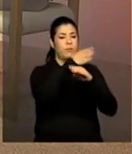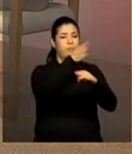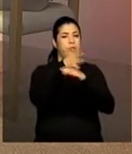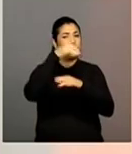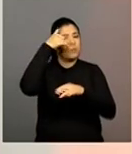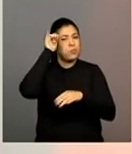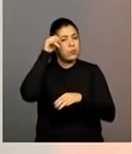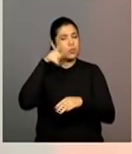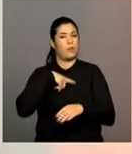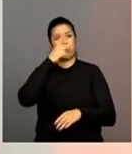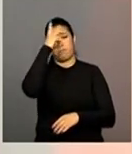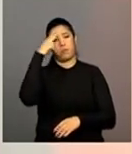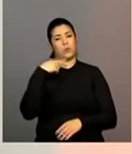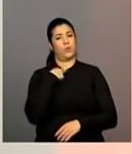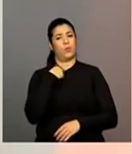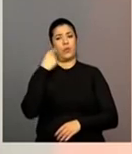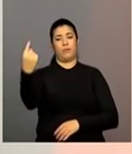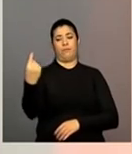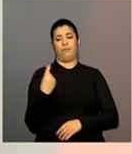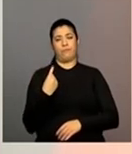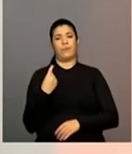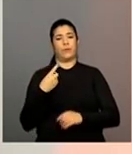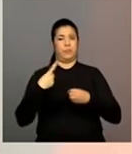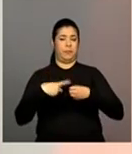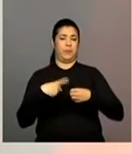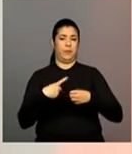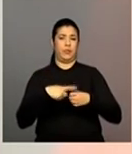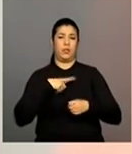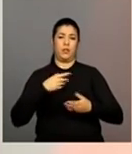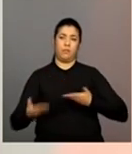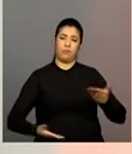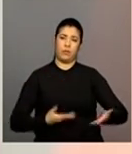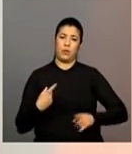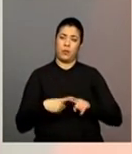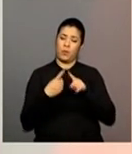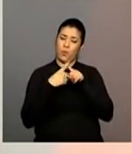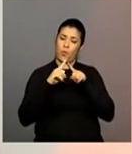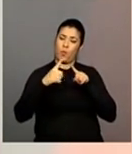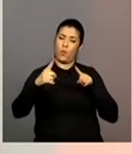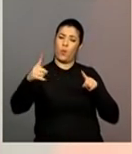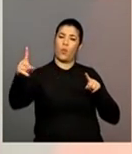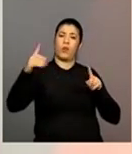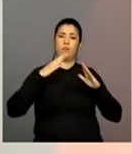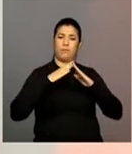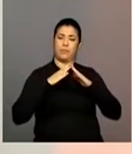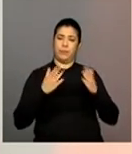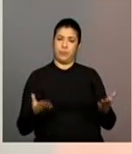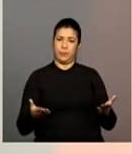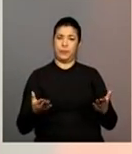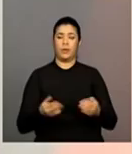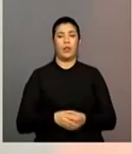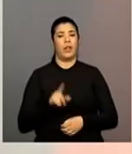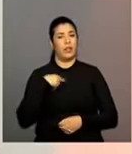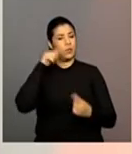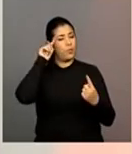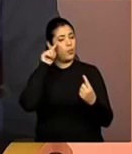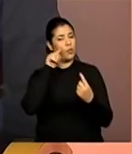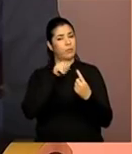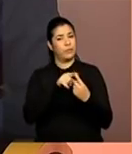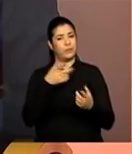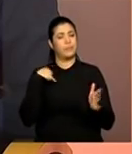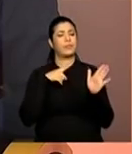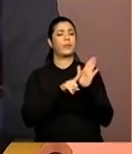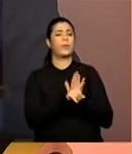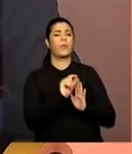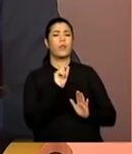eventualmente não consigam acessar aquele serviço em virtude da grande extensão territorial então era uma previsão da Isso faz parte da